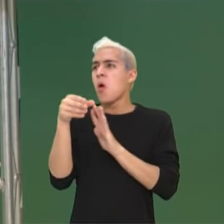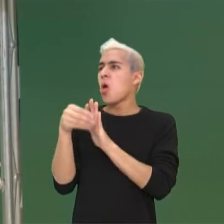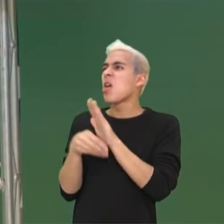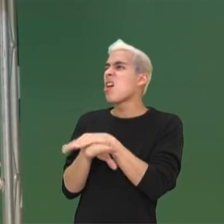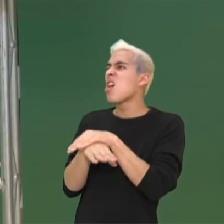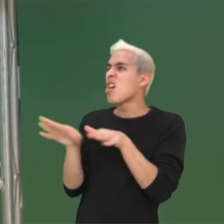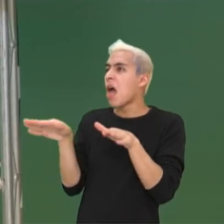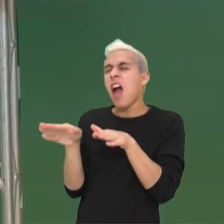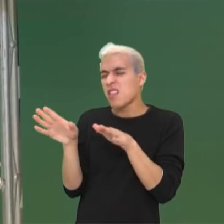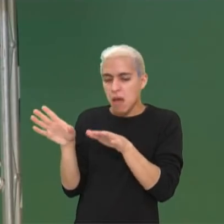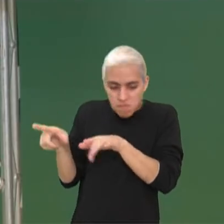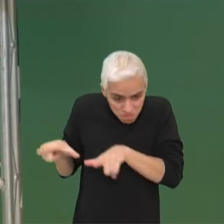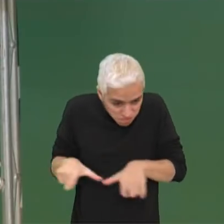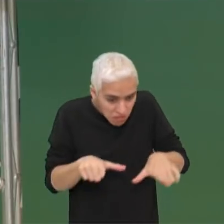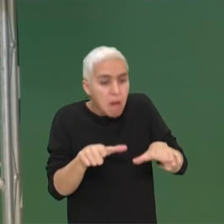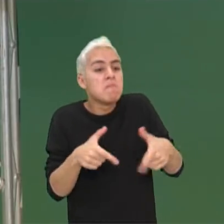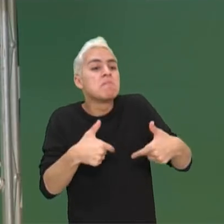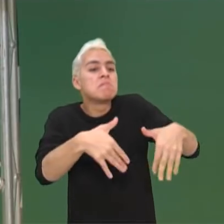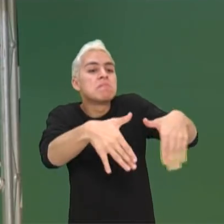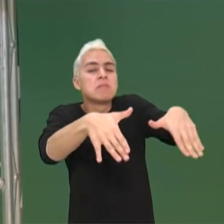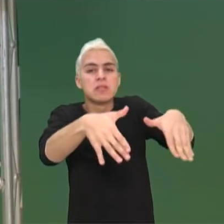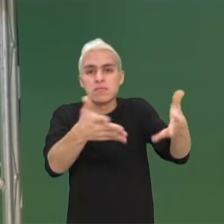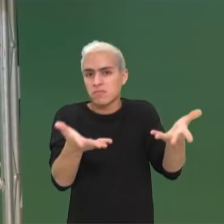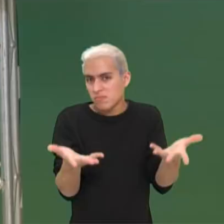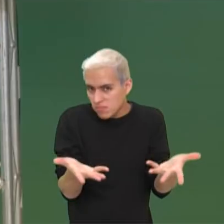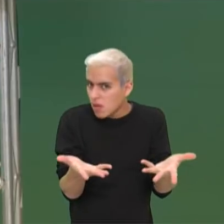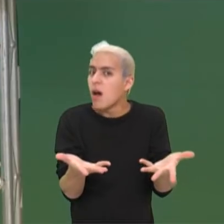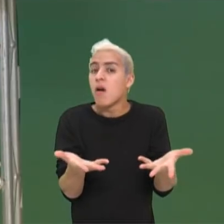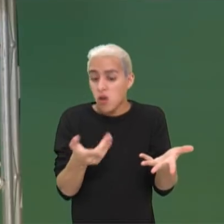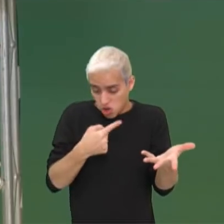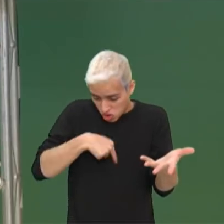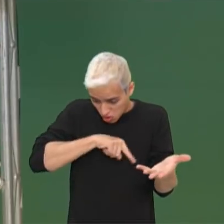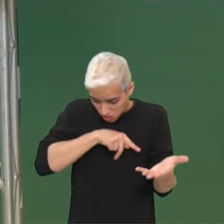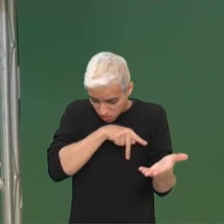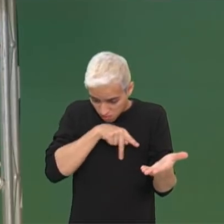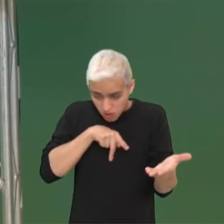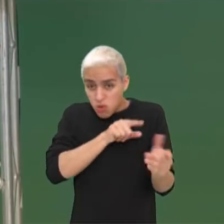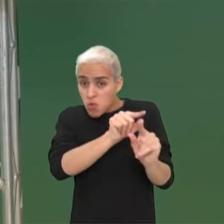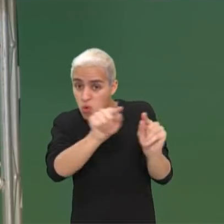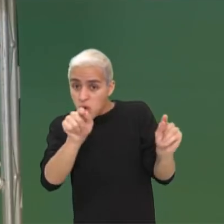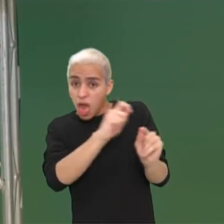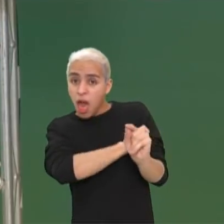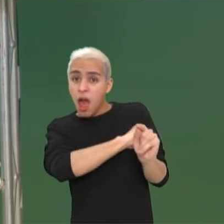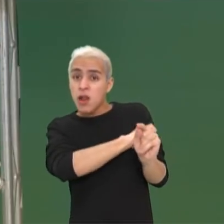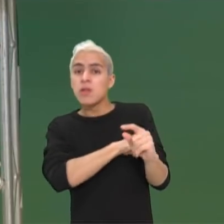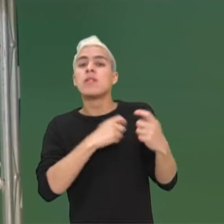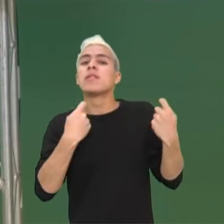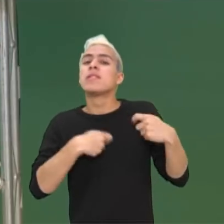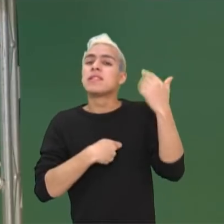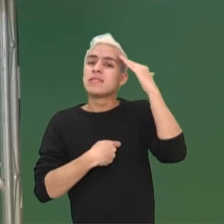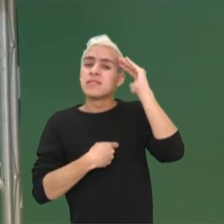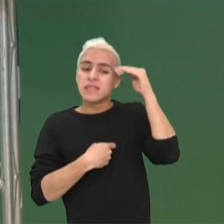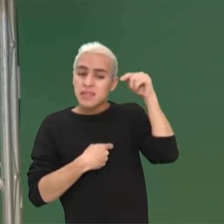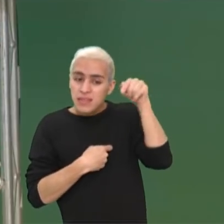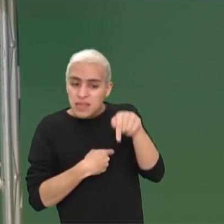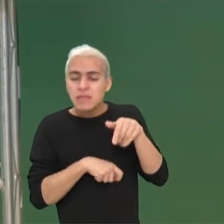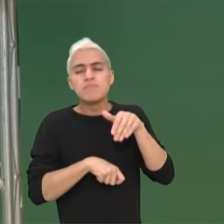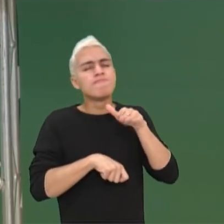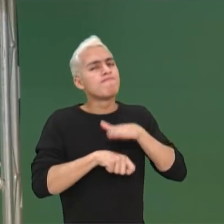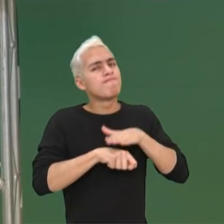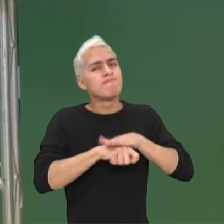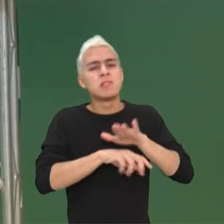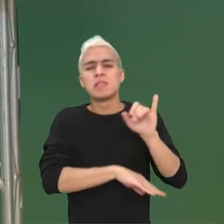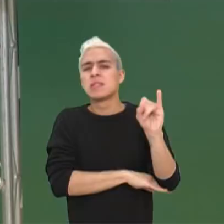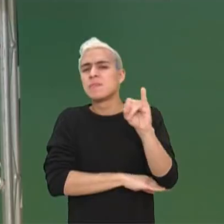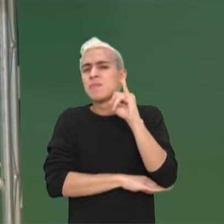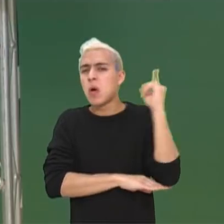traz os jogos de tabuleiro. Então, para nós professores e para vocês alunos, a gente precisa entender, assim, que é muito mais importante, é